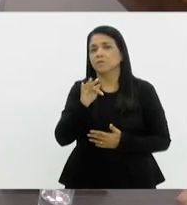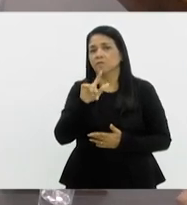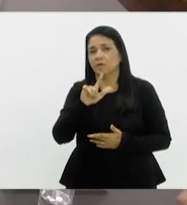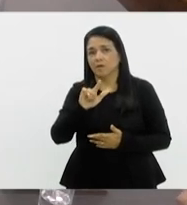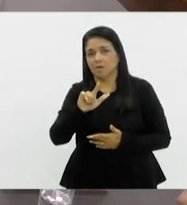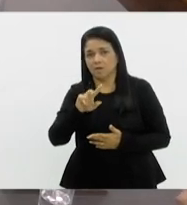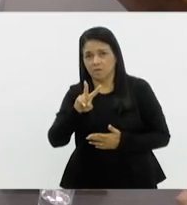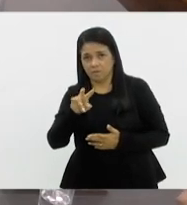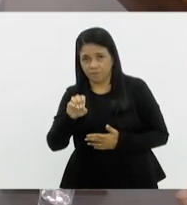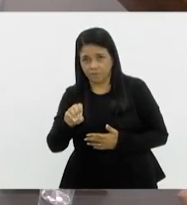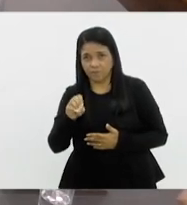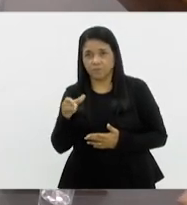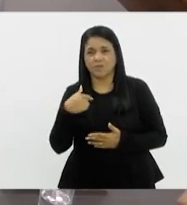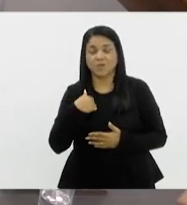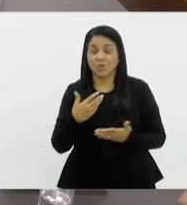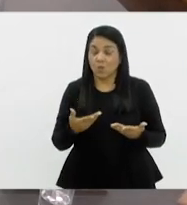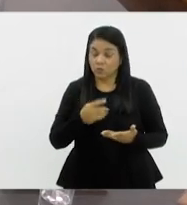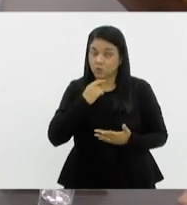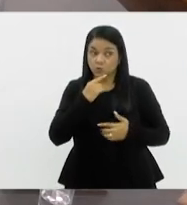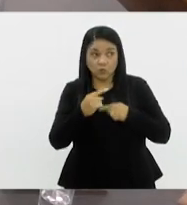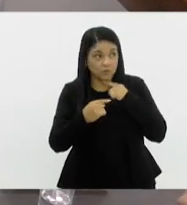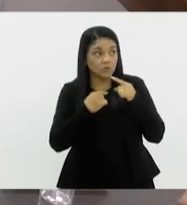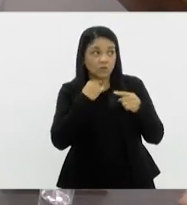Presidente, confesso que hoje eu estou com muitas dúvidas.